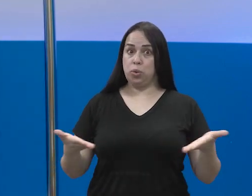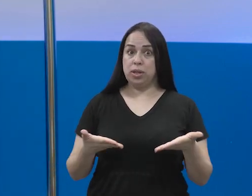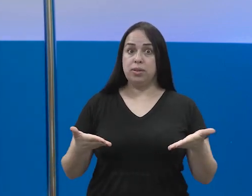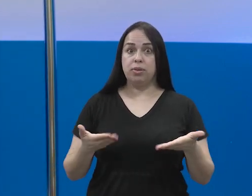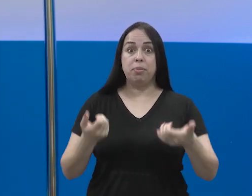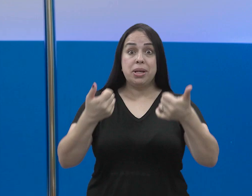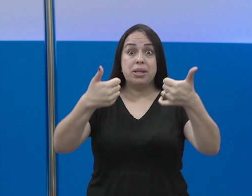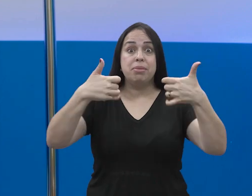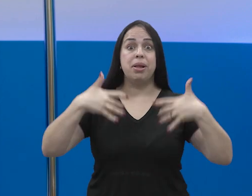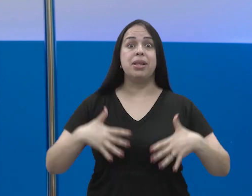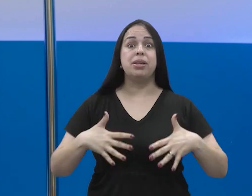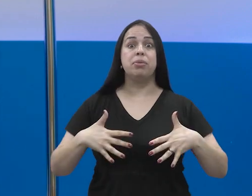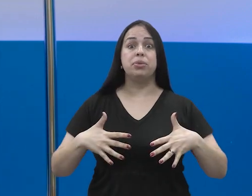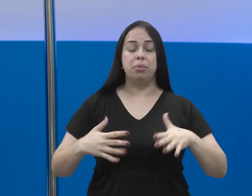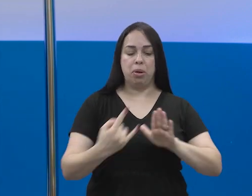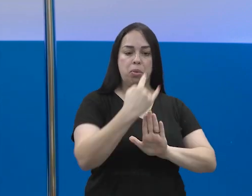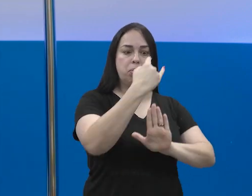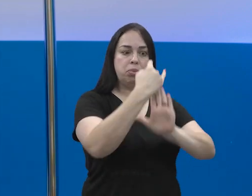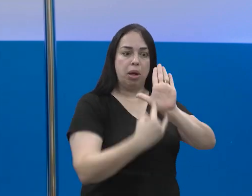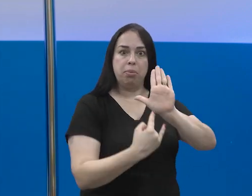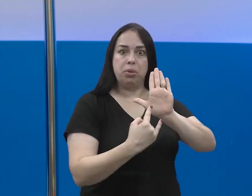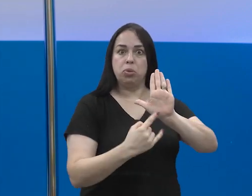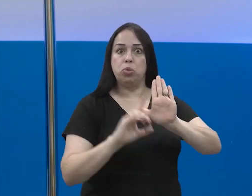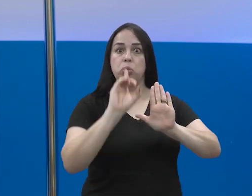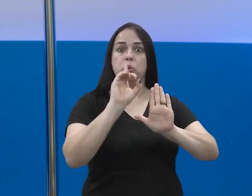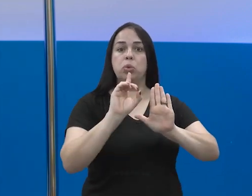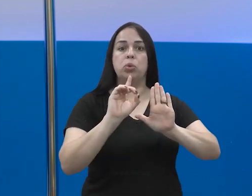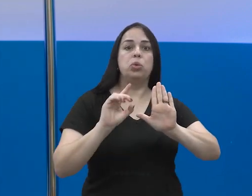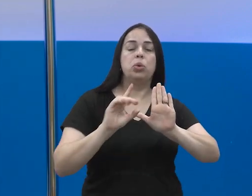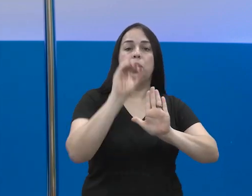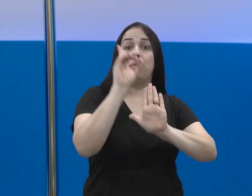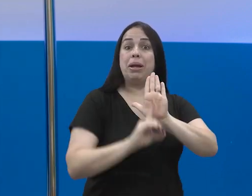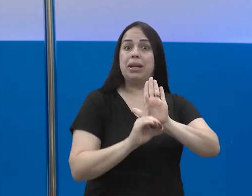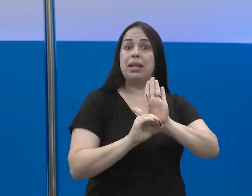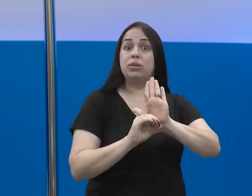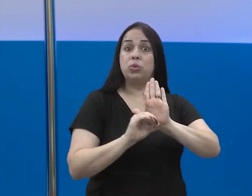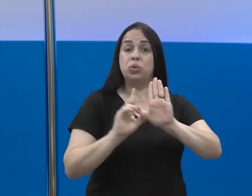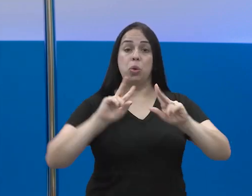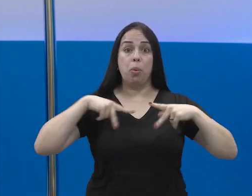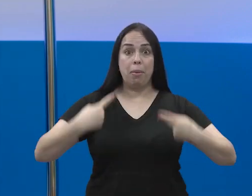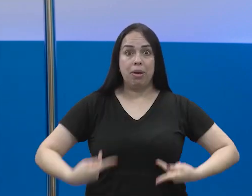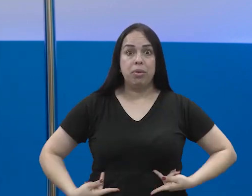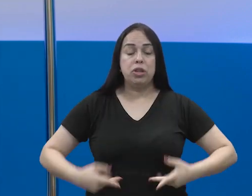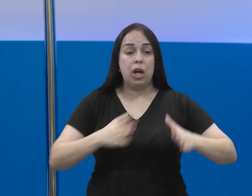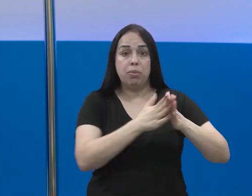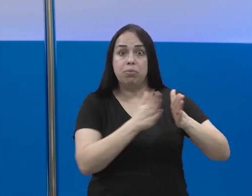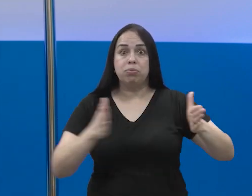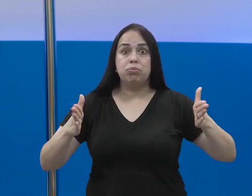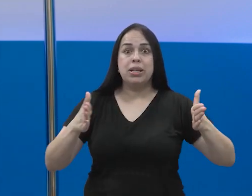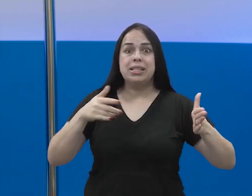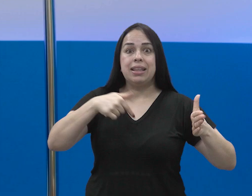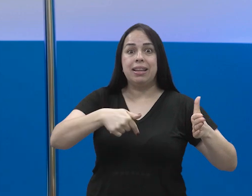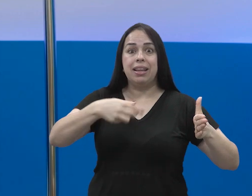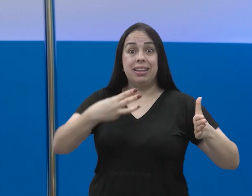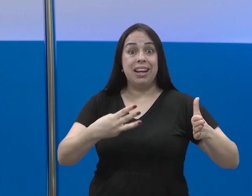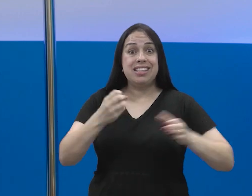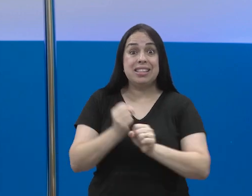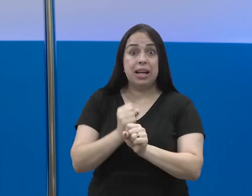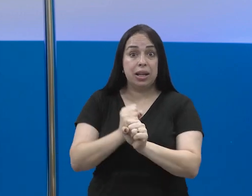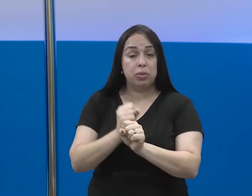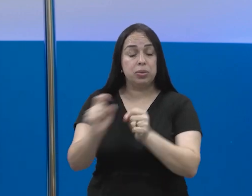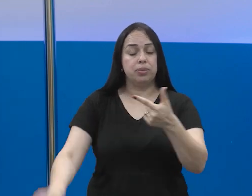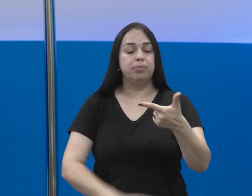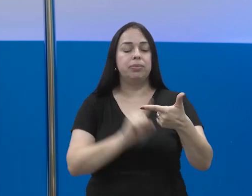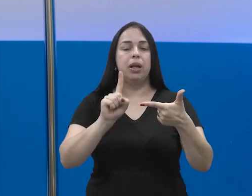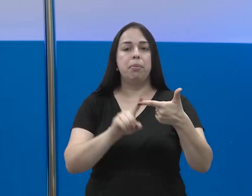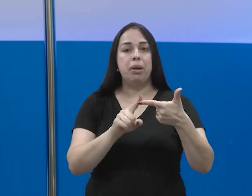edição, vamos falar sobre a Declaração Universal dos Direitos Humanos, que completa 76 anos. Tem ainda uma